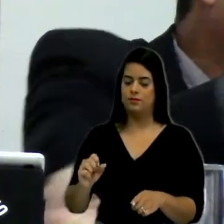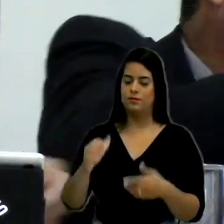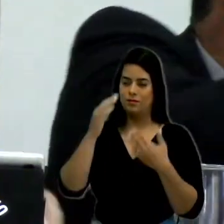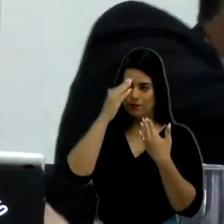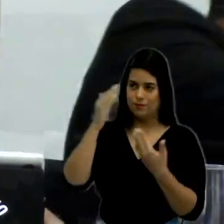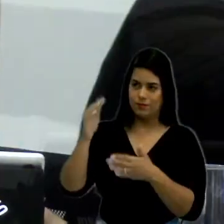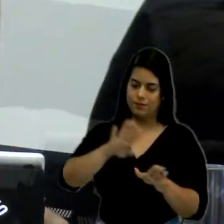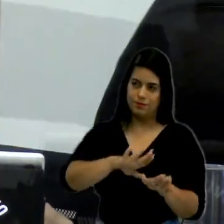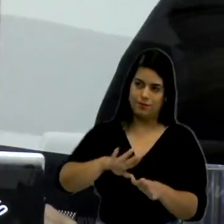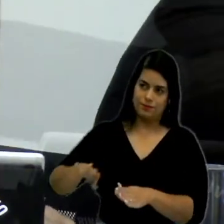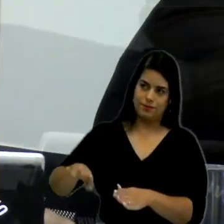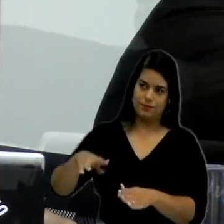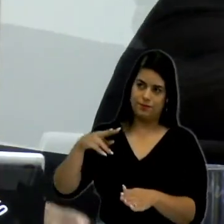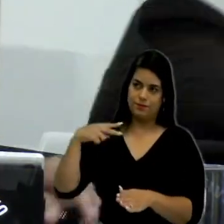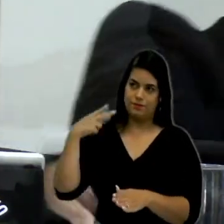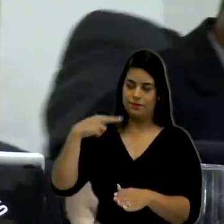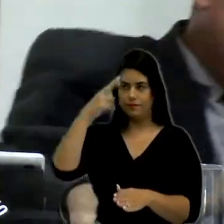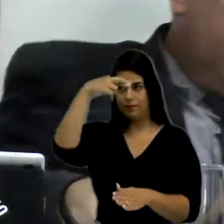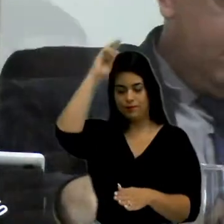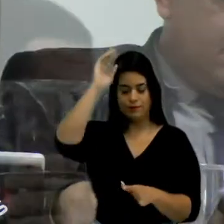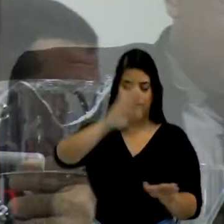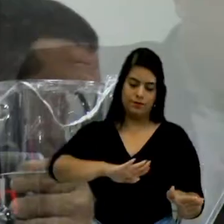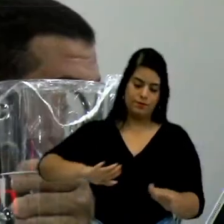Vereador Reinaldo, vereador Pachequinho.